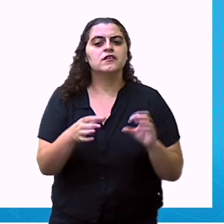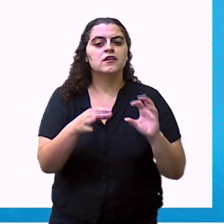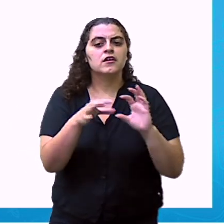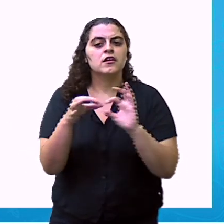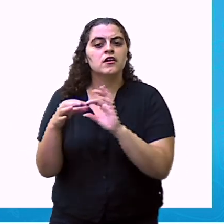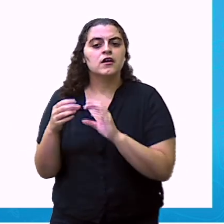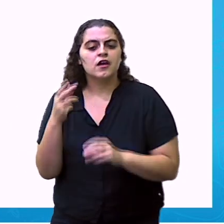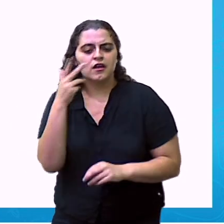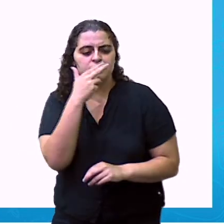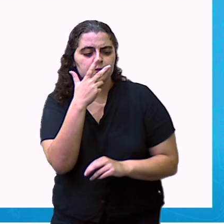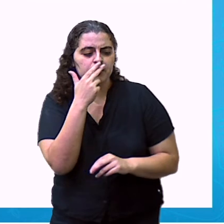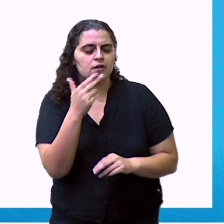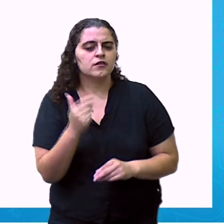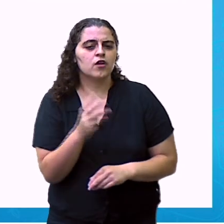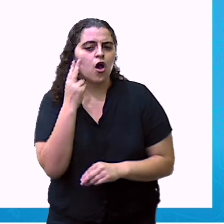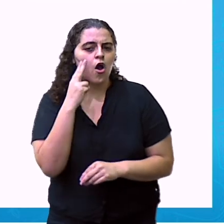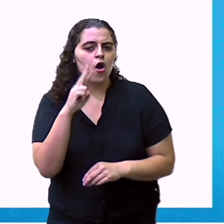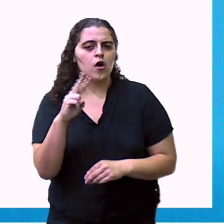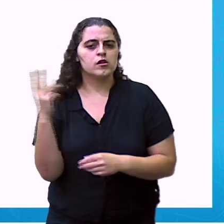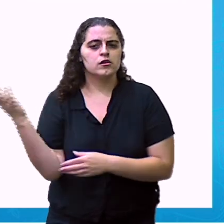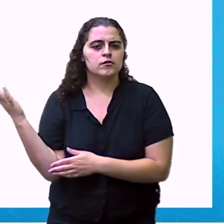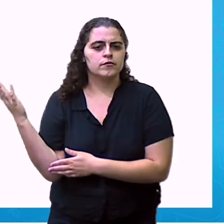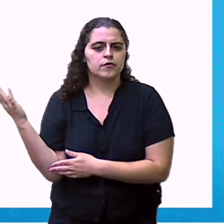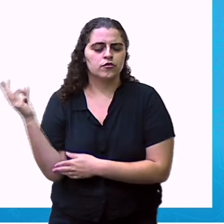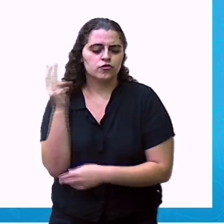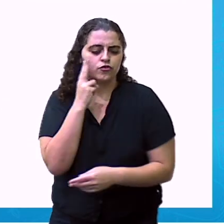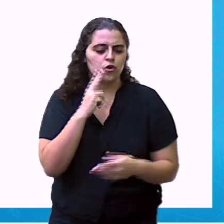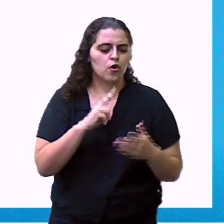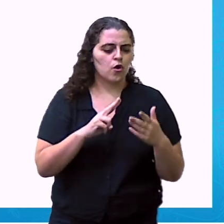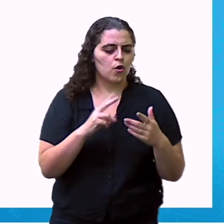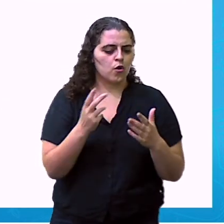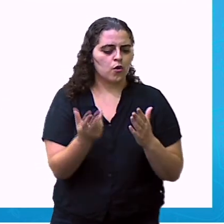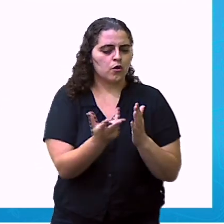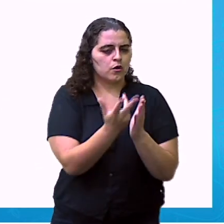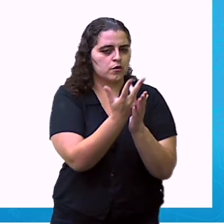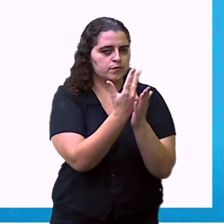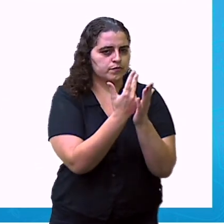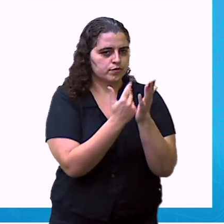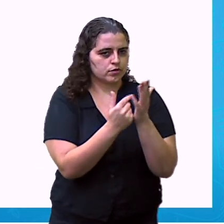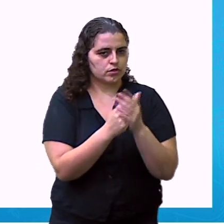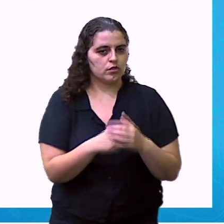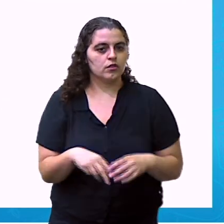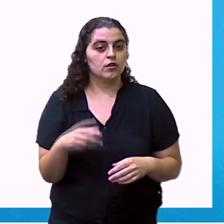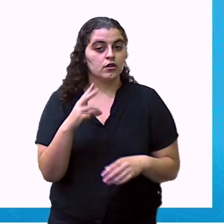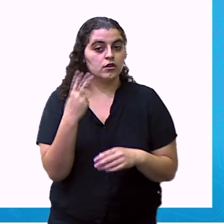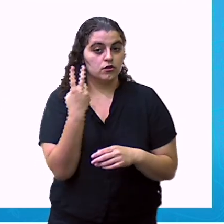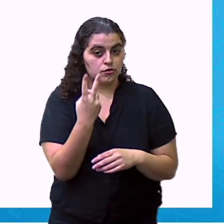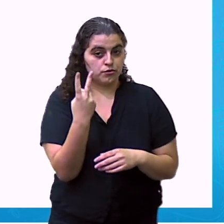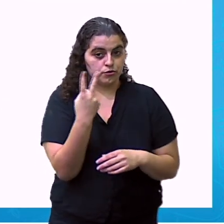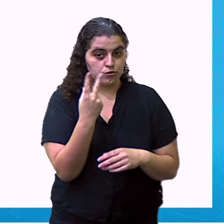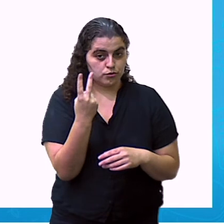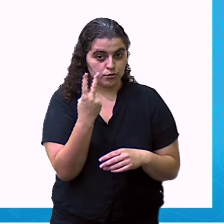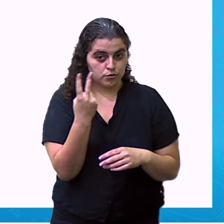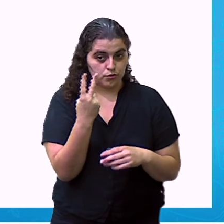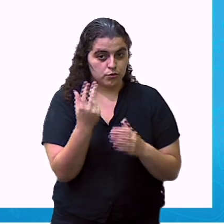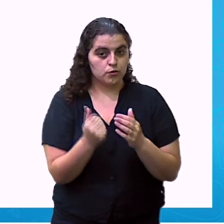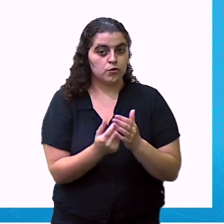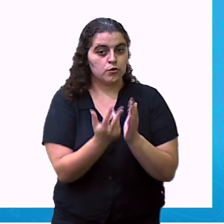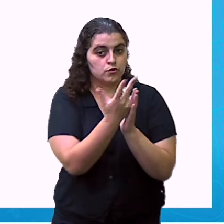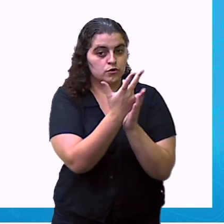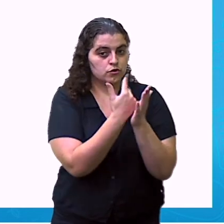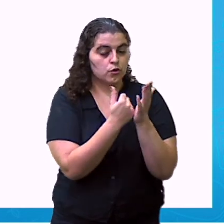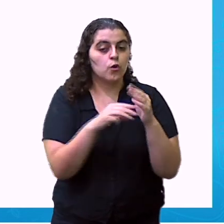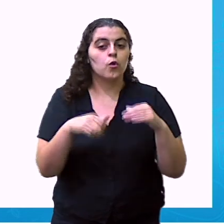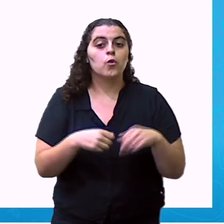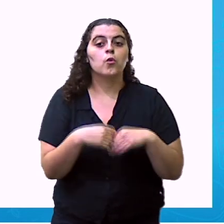temos 2 figuras. A fração mista a gente olha dessa forma. Das 2 figuras, quantas figuras